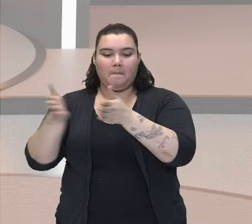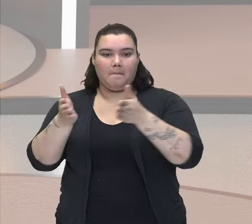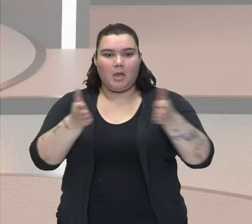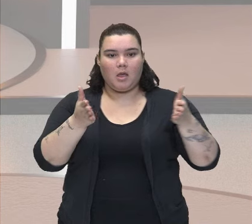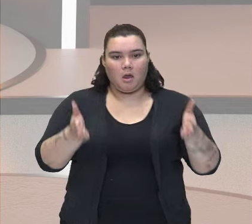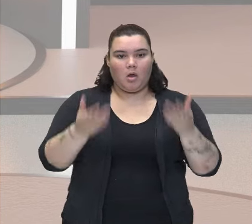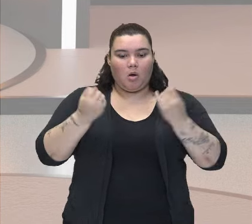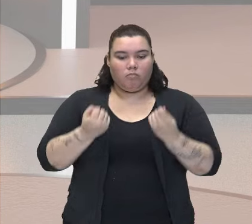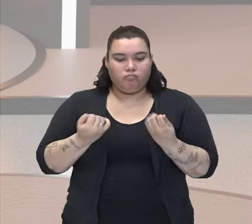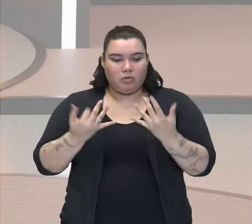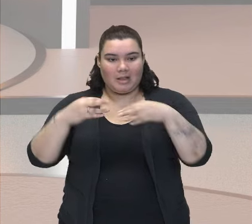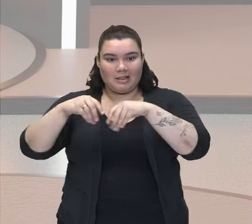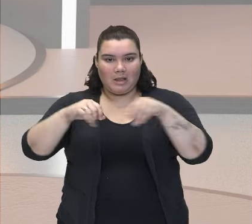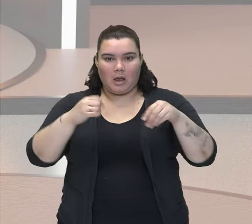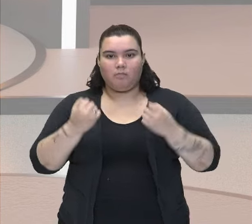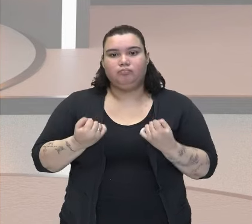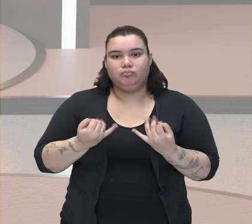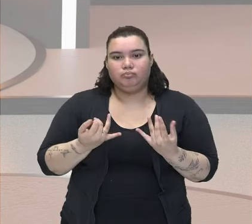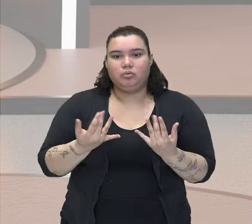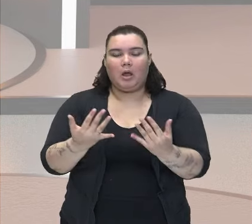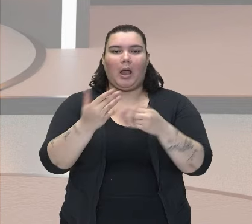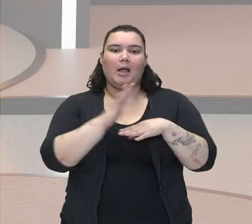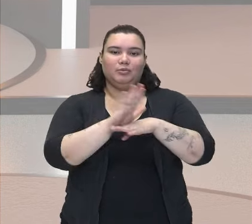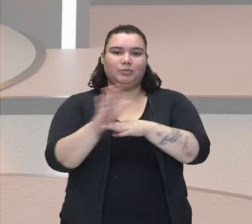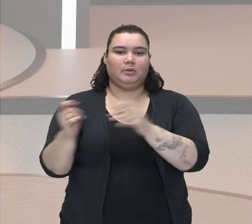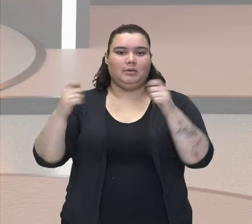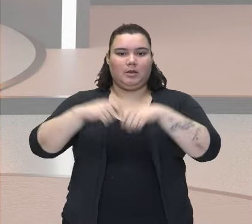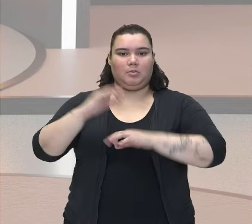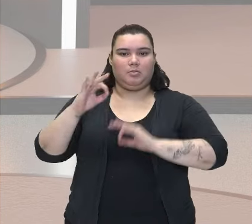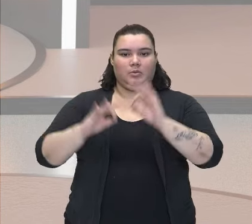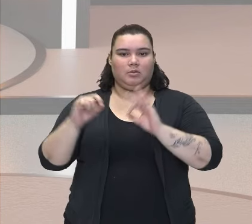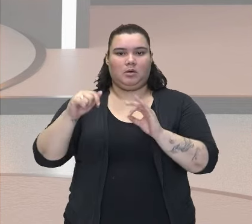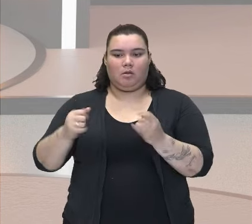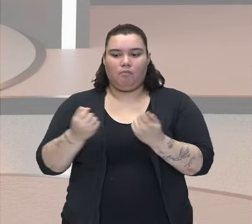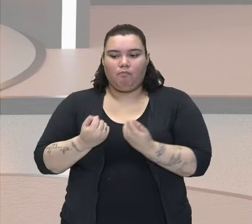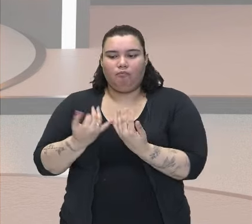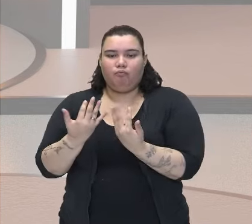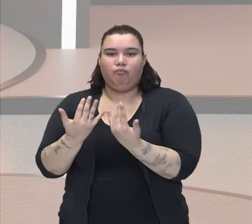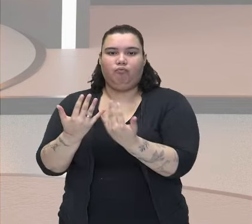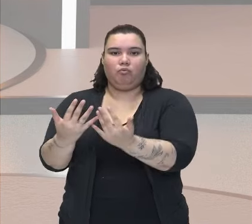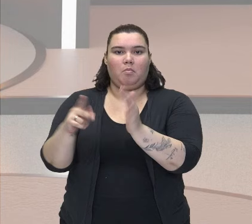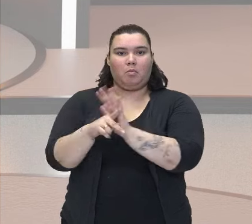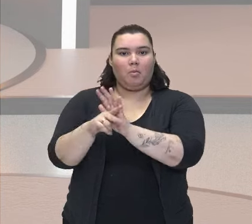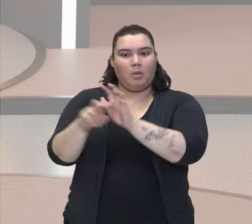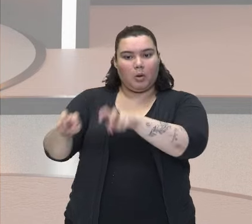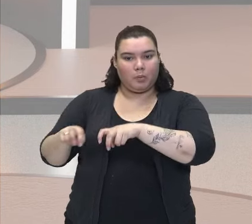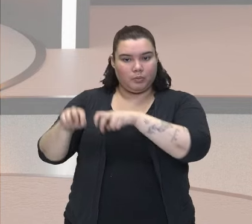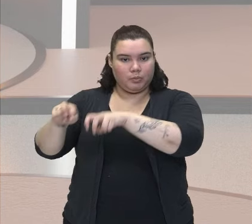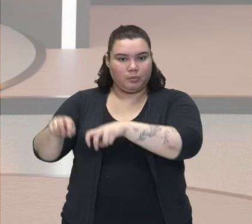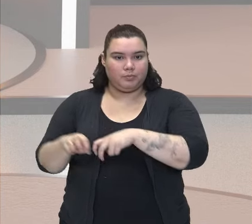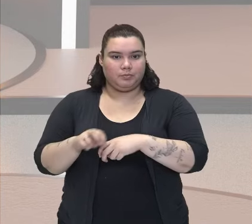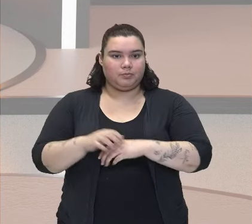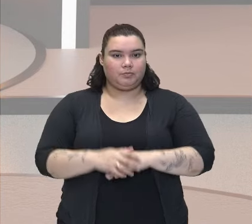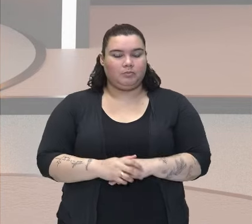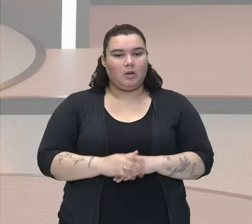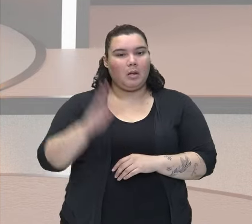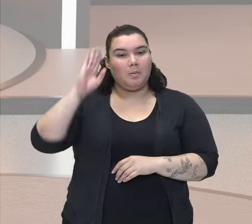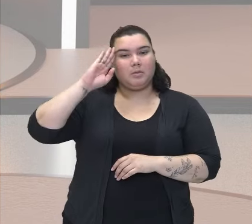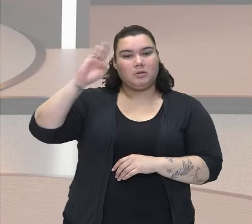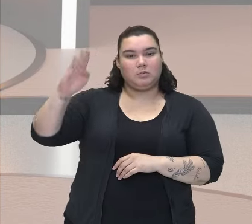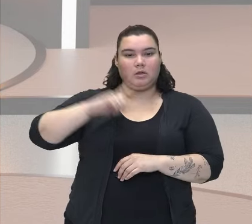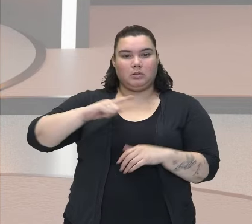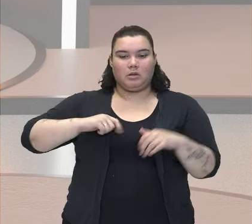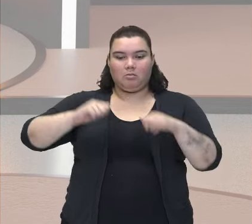os solos férteis acabam ajudando nesse processo da agricultura mexicana. Predominam extensas